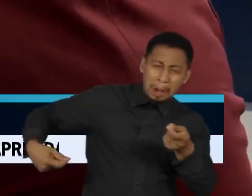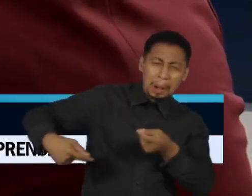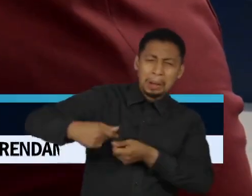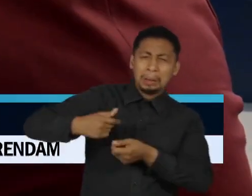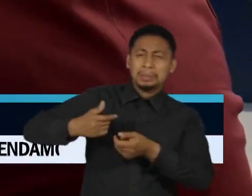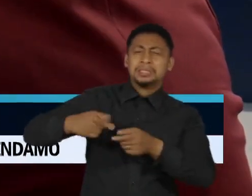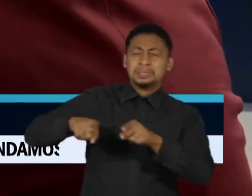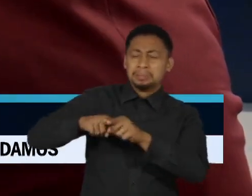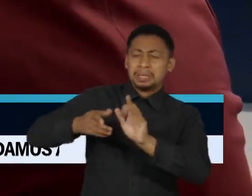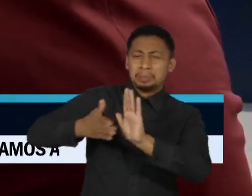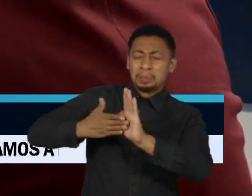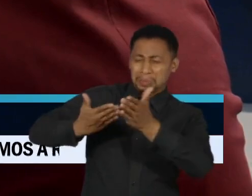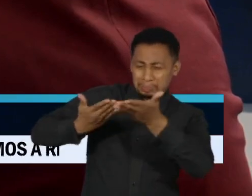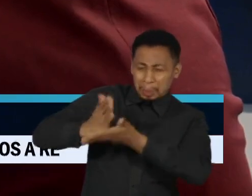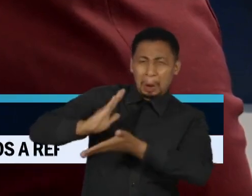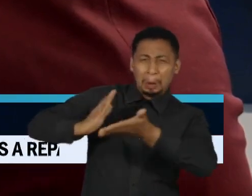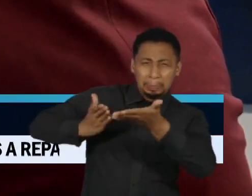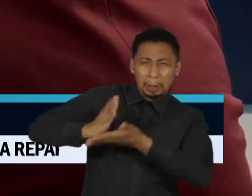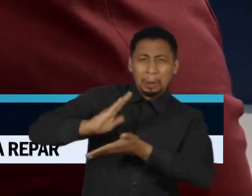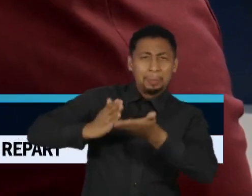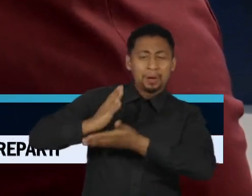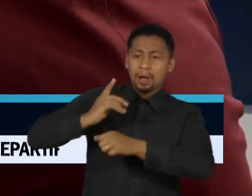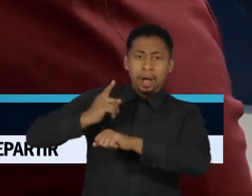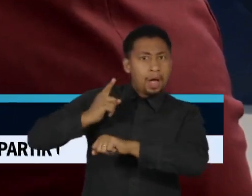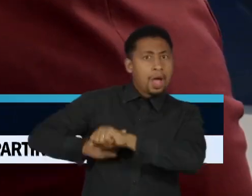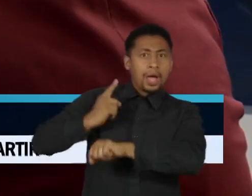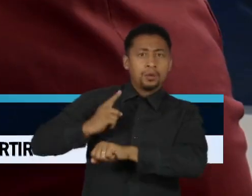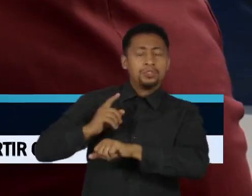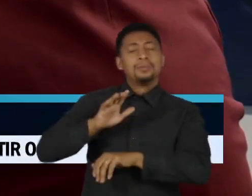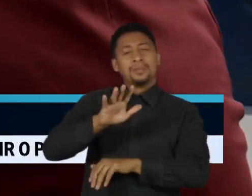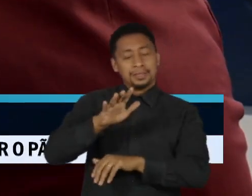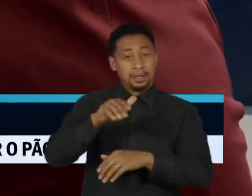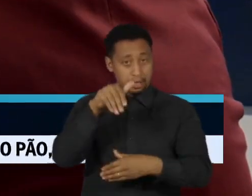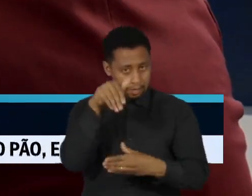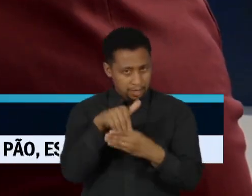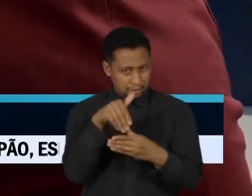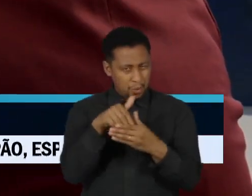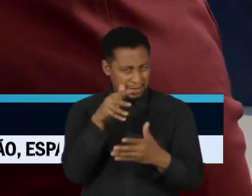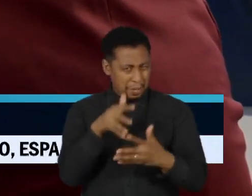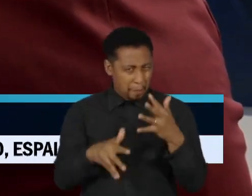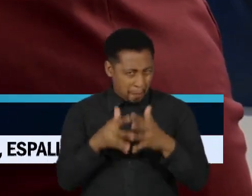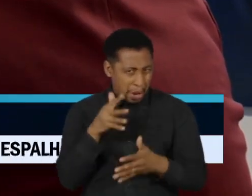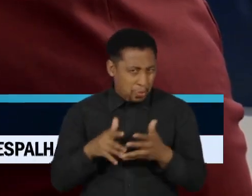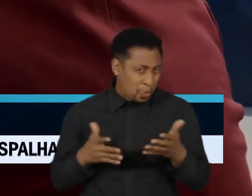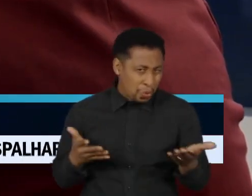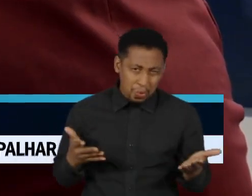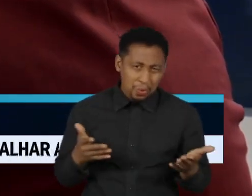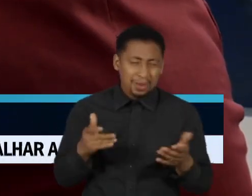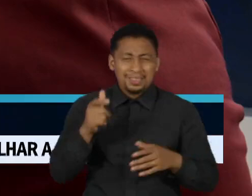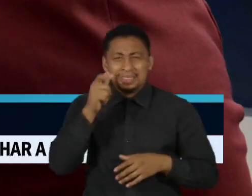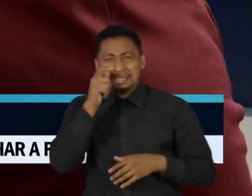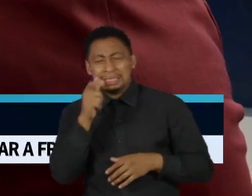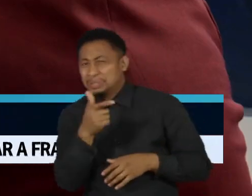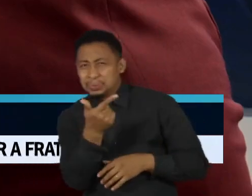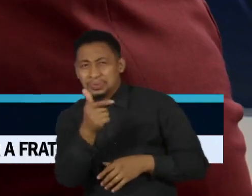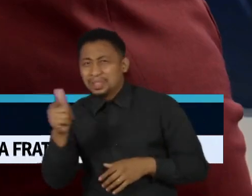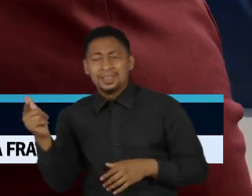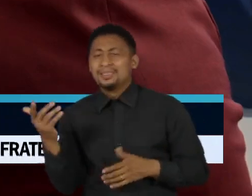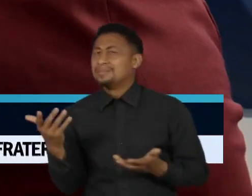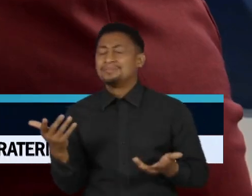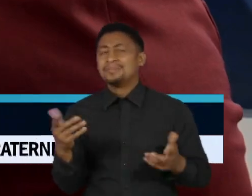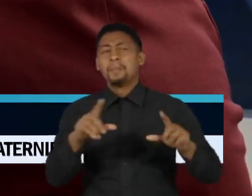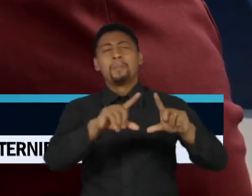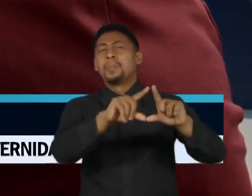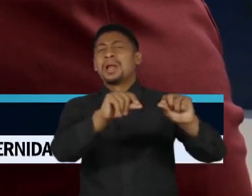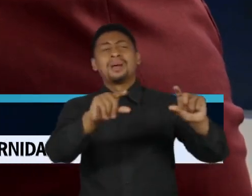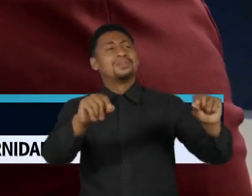tempo recorde. Ou seja, será que foram as eleições mesmo que atrapalharam ou faltou interesse? Parece que Brasília vive descolada da